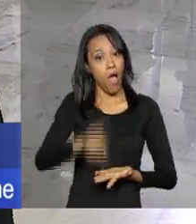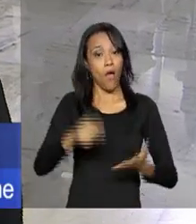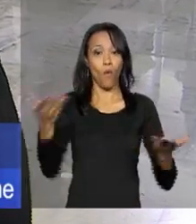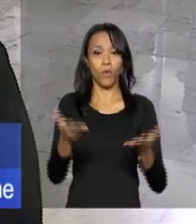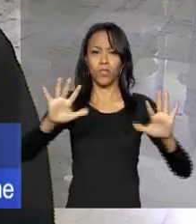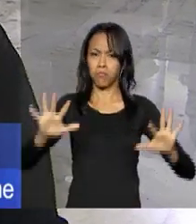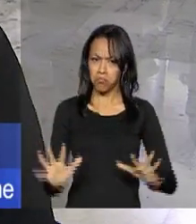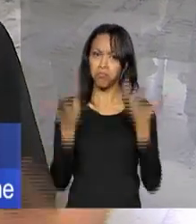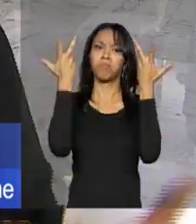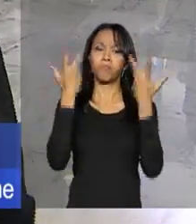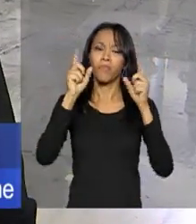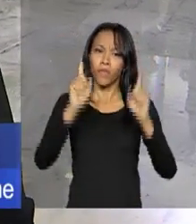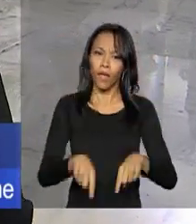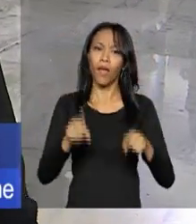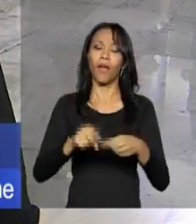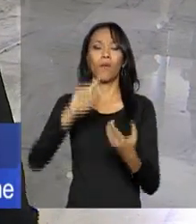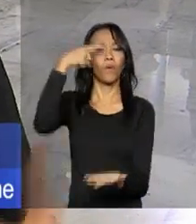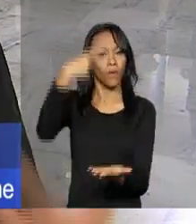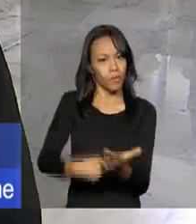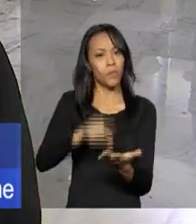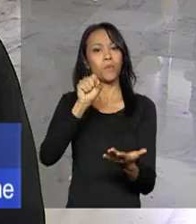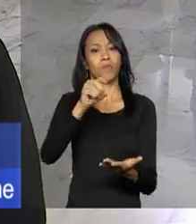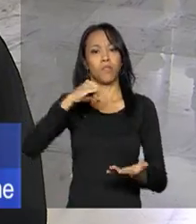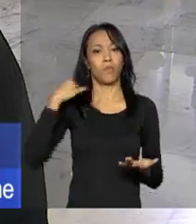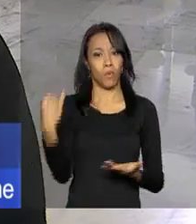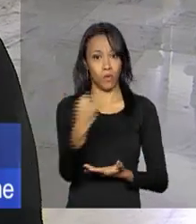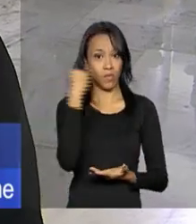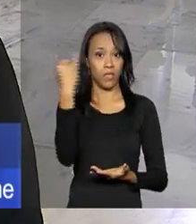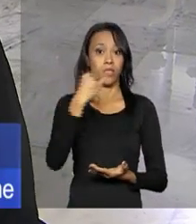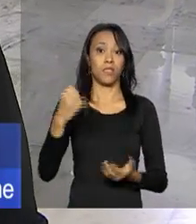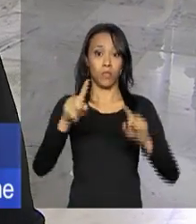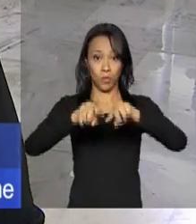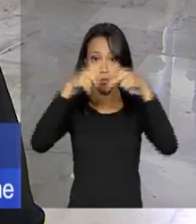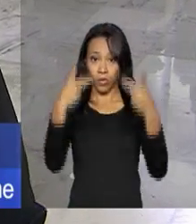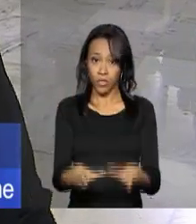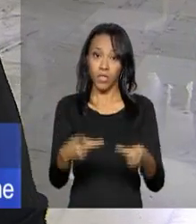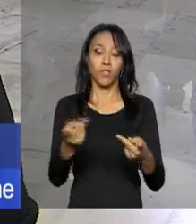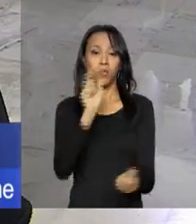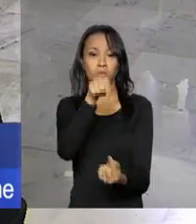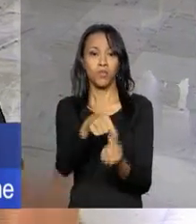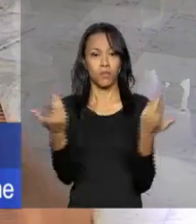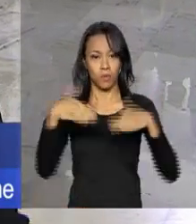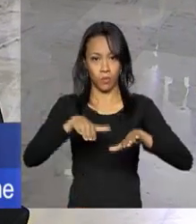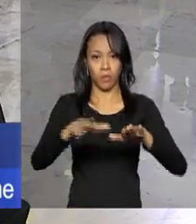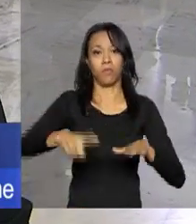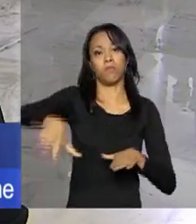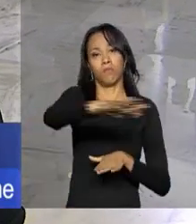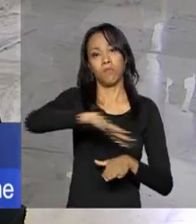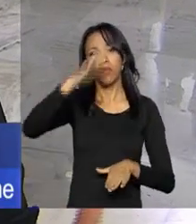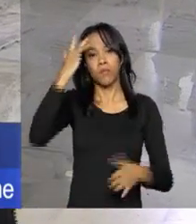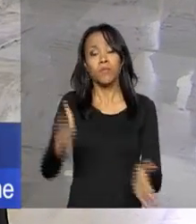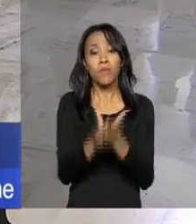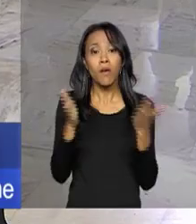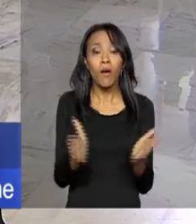fazendo aqui hoje é afirmação da importância do projeto de desenvolvimento com inclusão né garantia de